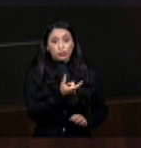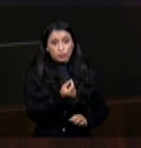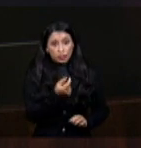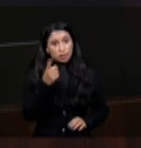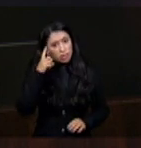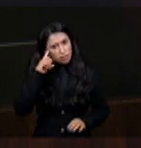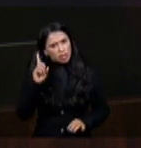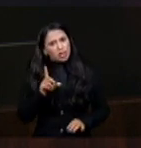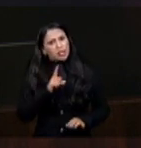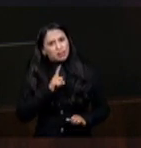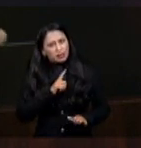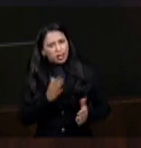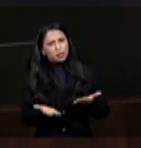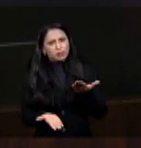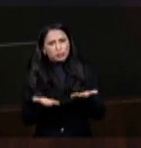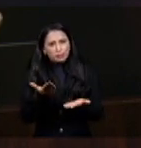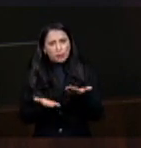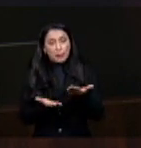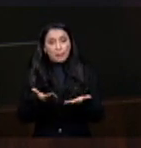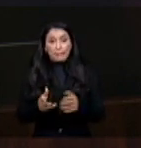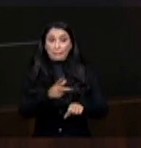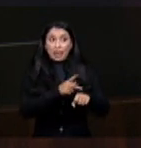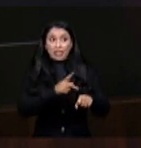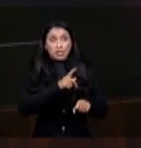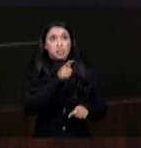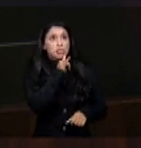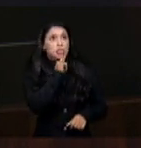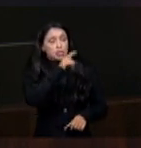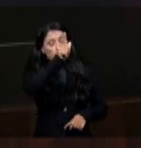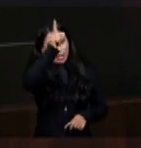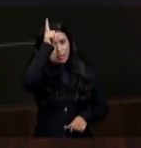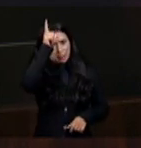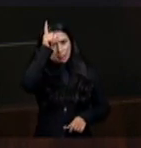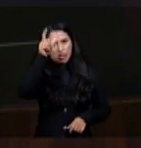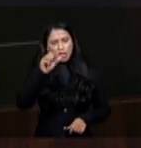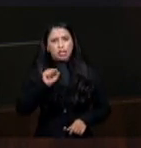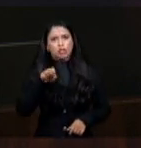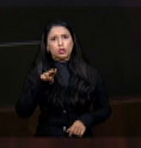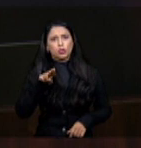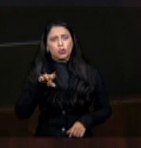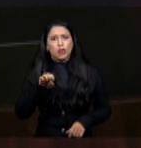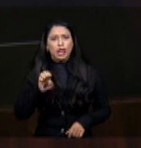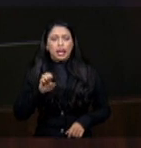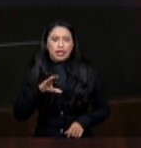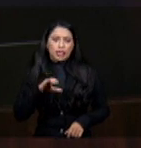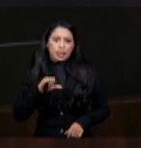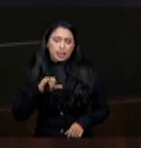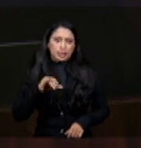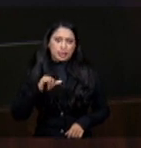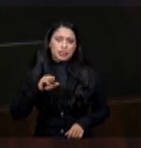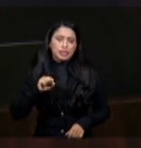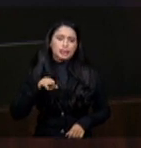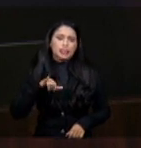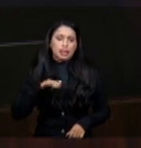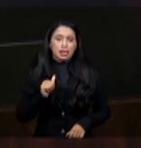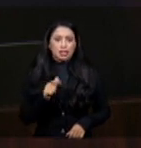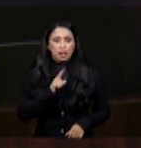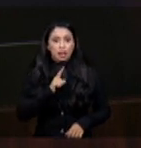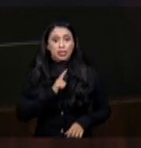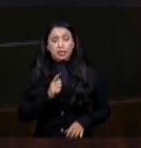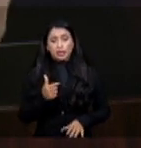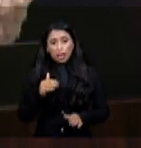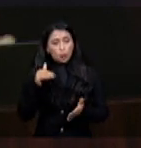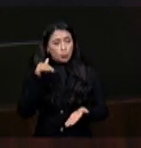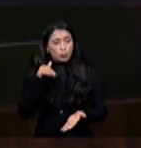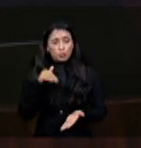nós temos soluções temos proposições países como Alemanha Suécia estabelece um mínimo de licença a ser usufruído exclusivamente